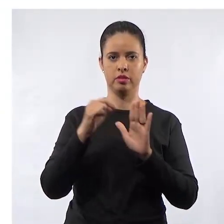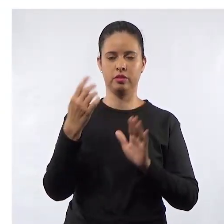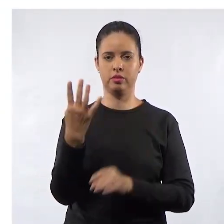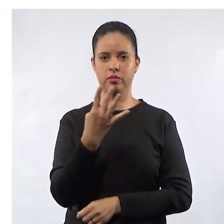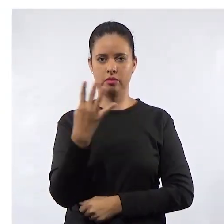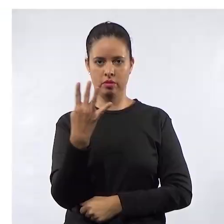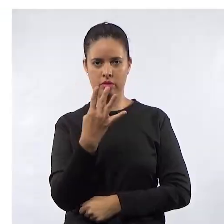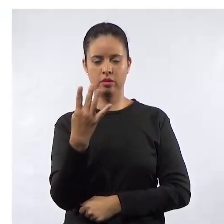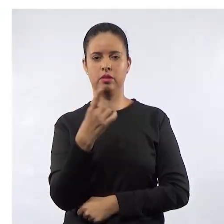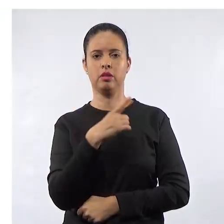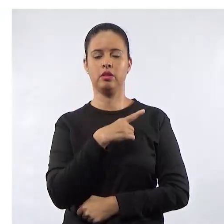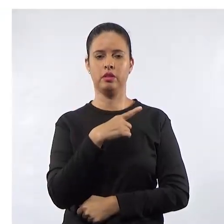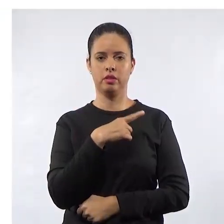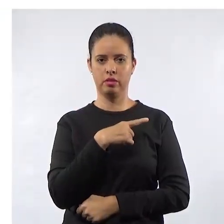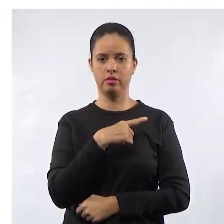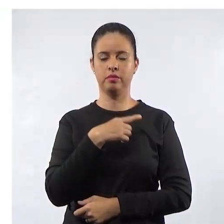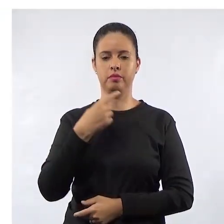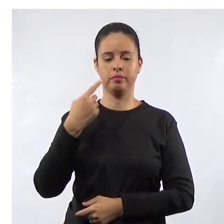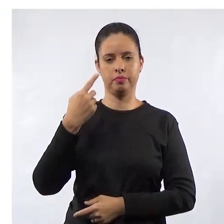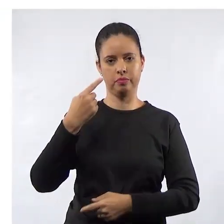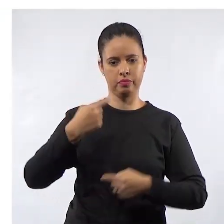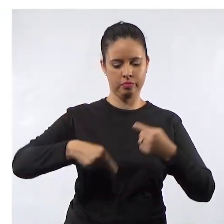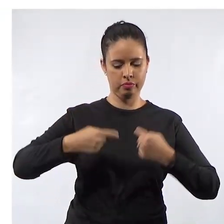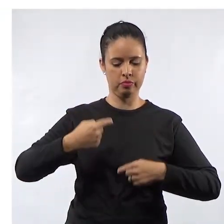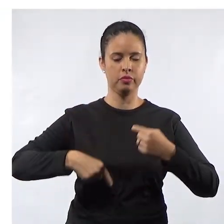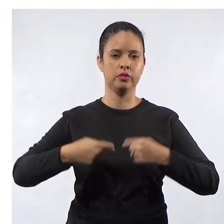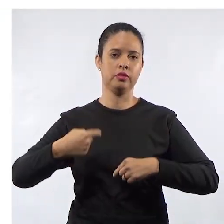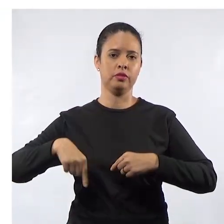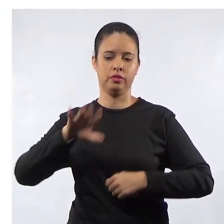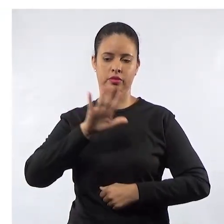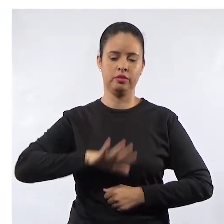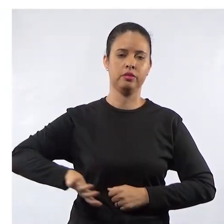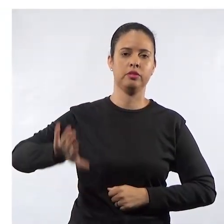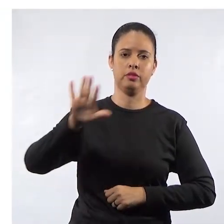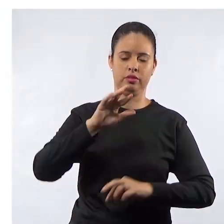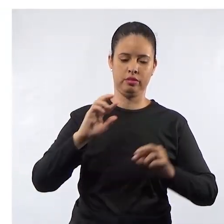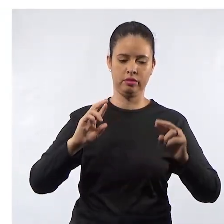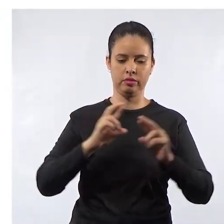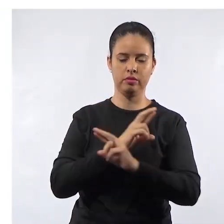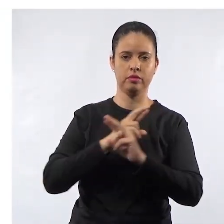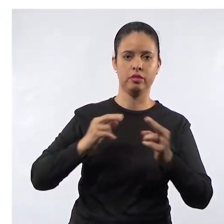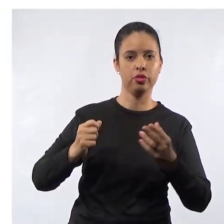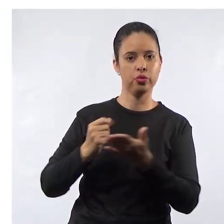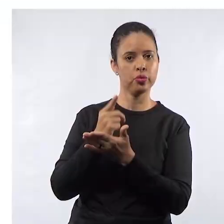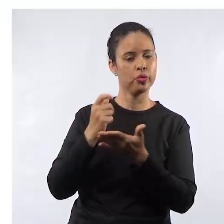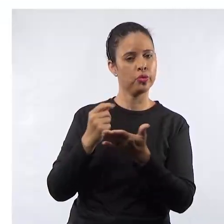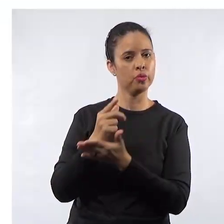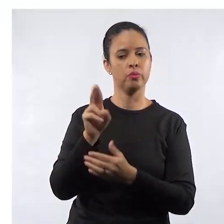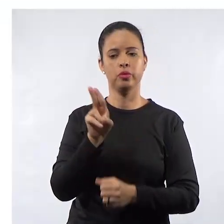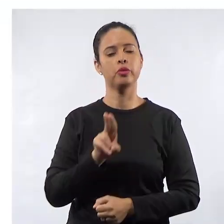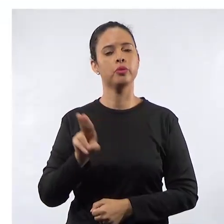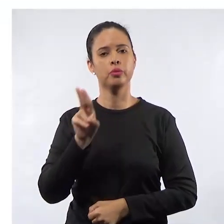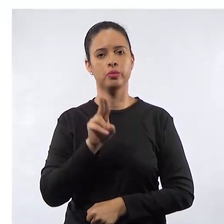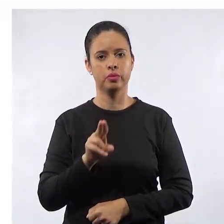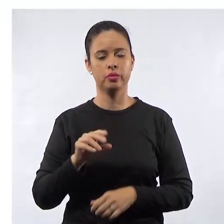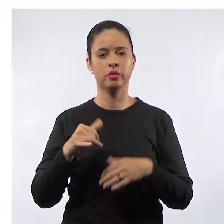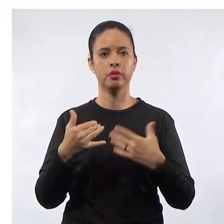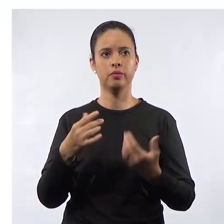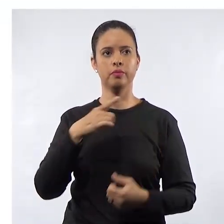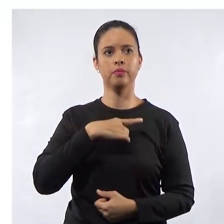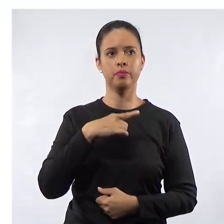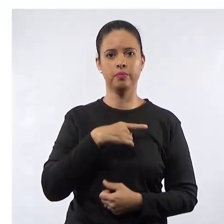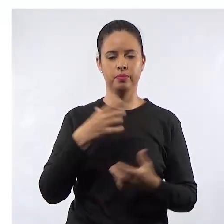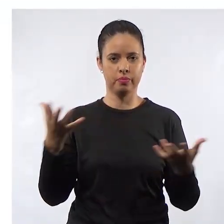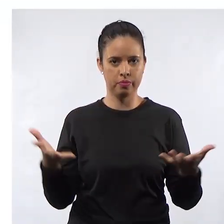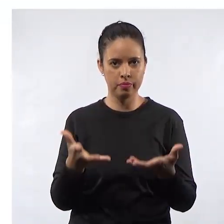aqui no artigo 4º nós temos a Política Nacional das Relações de Consumo, tá? Então essa política